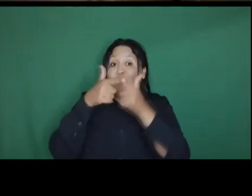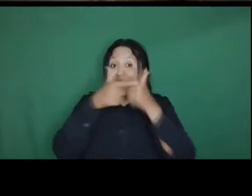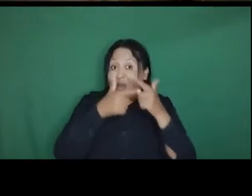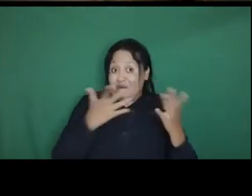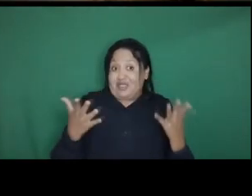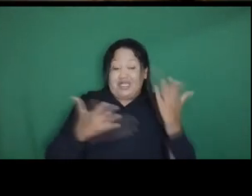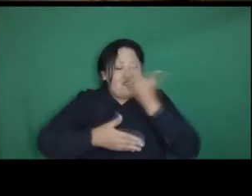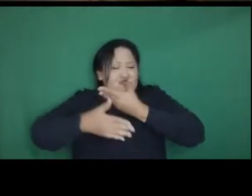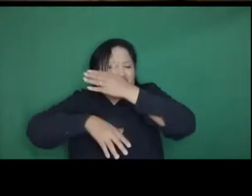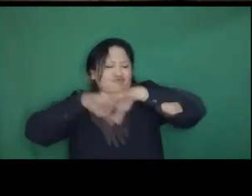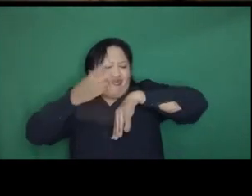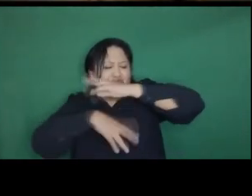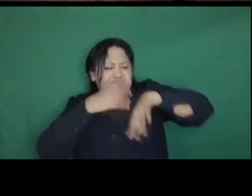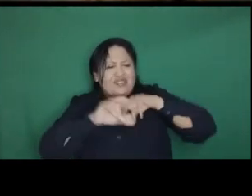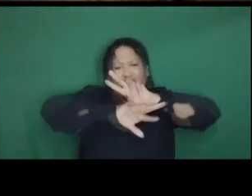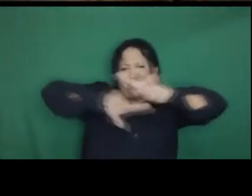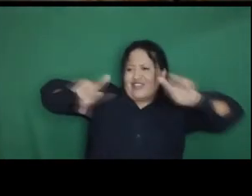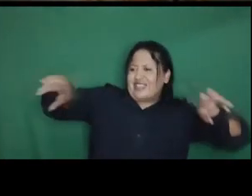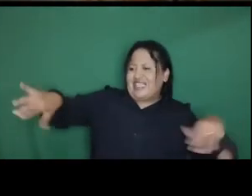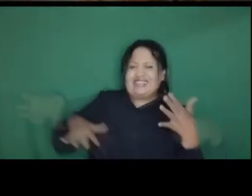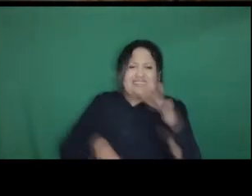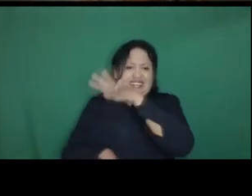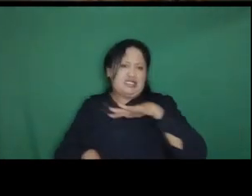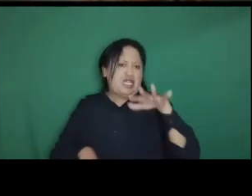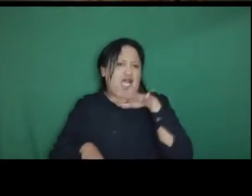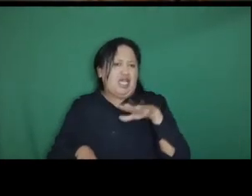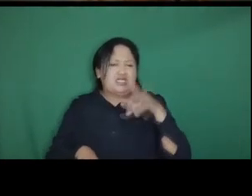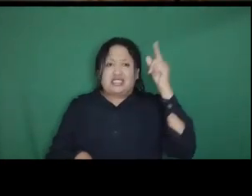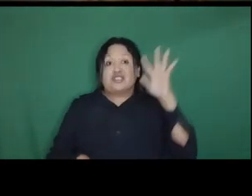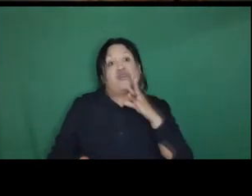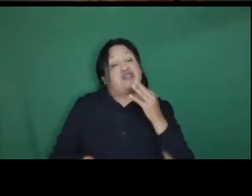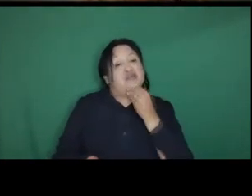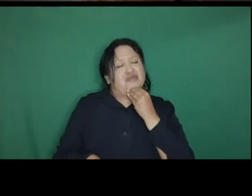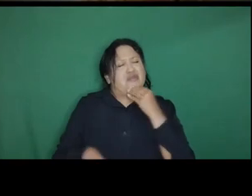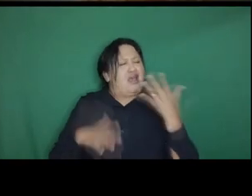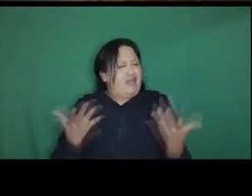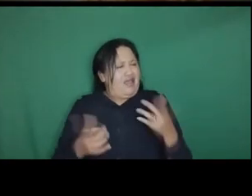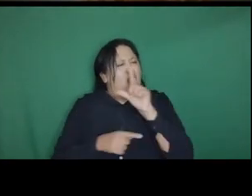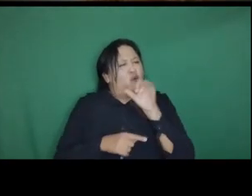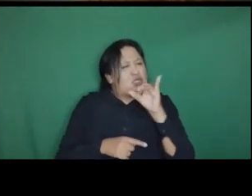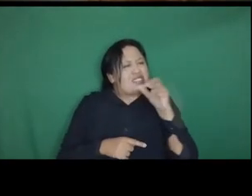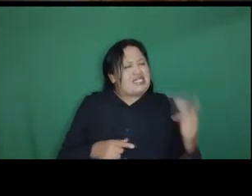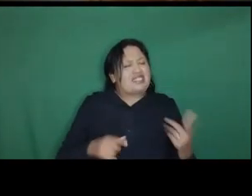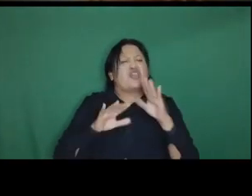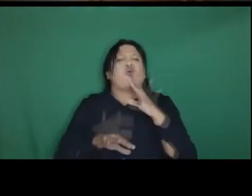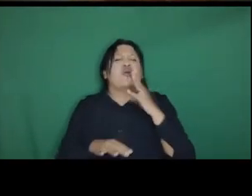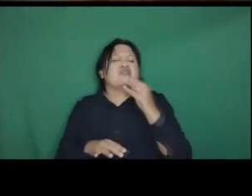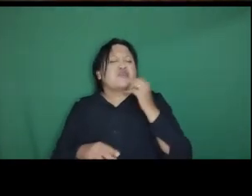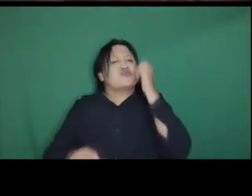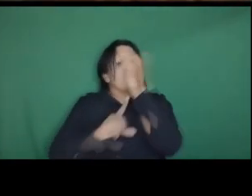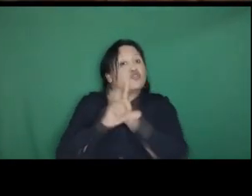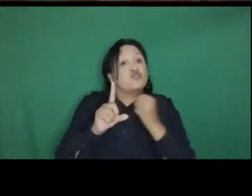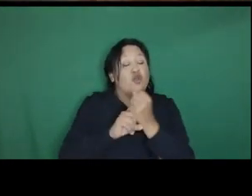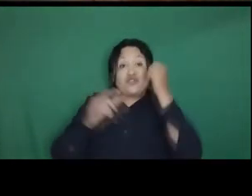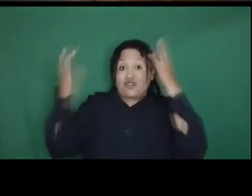de saber porque aí você pode me dizer Luciana e o conhecimento sociológico filosófico sim né também mas